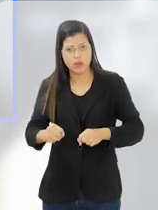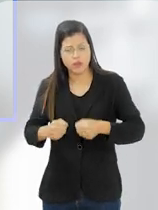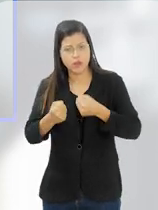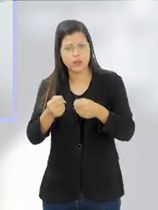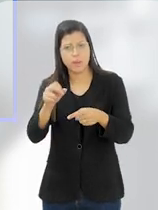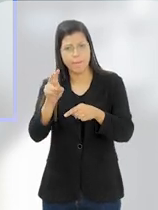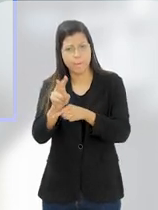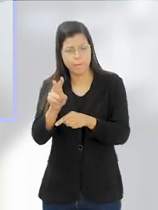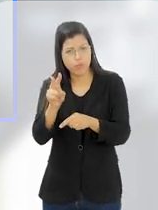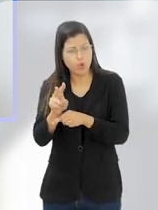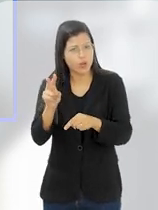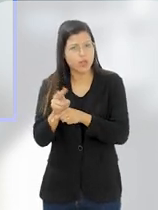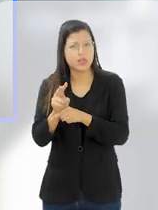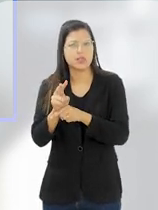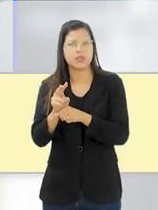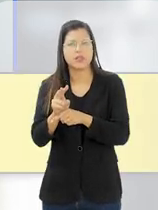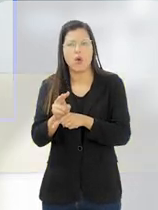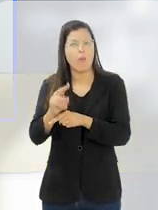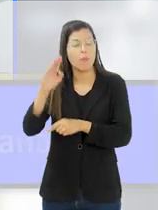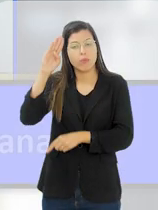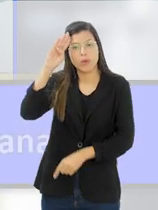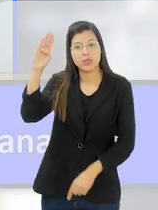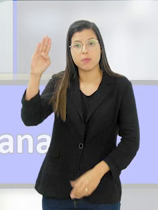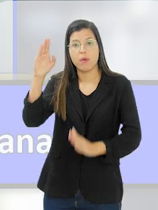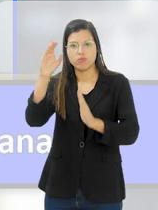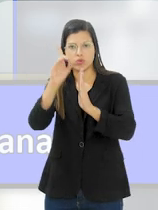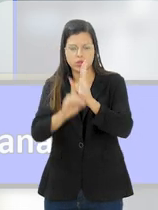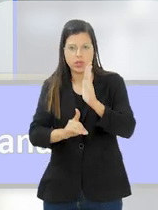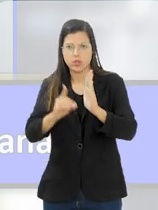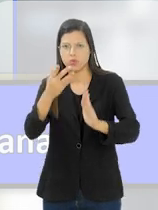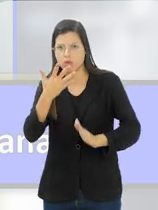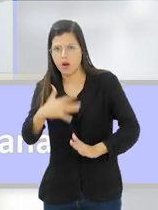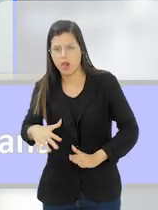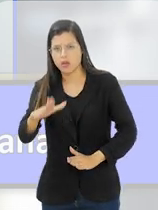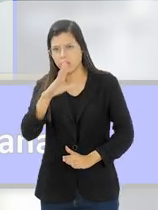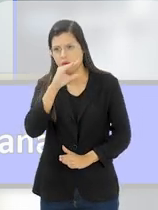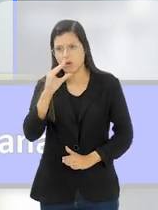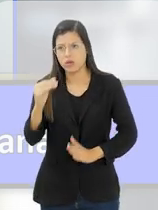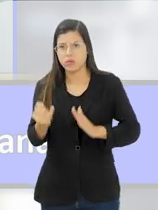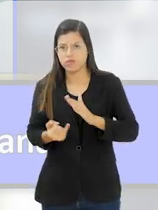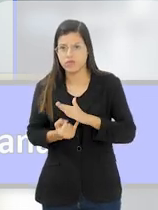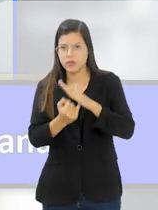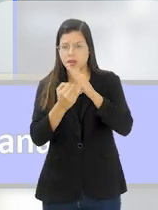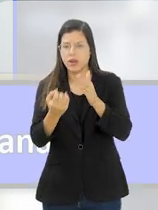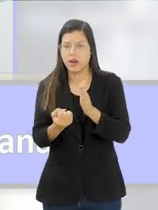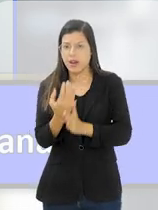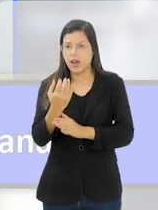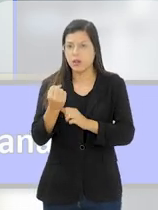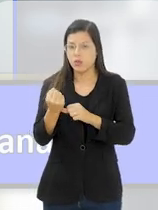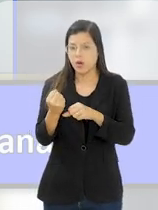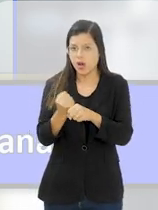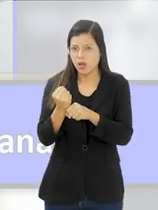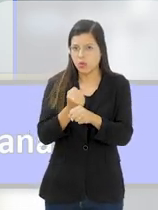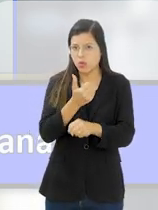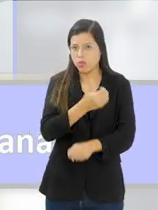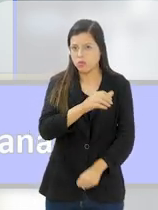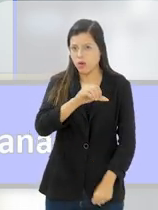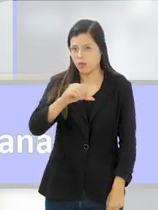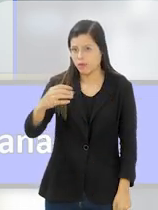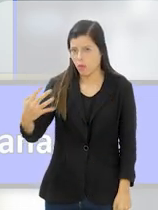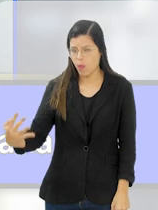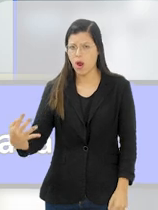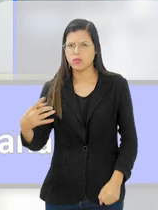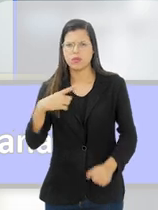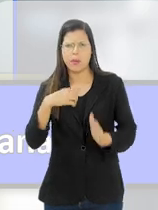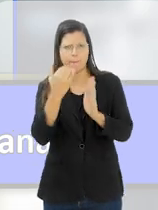defesa e à proteção com absoluta prioridade dos direitos de crianças e adolescentes. É um instituto que foi criado em 94, que conta hoje